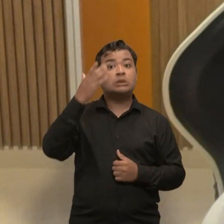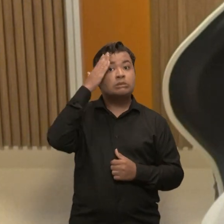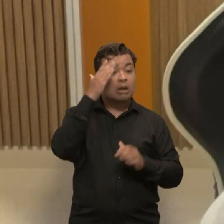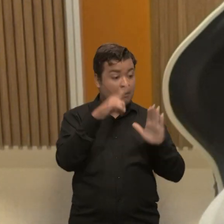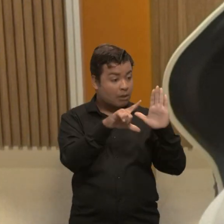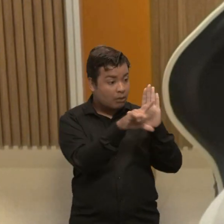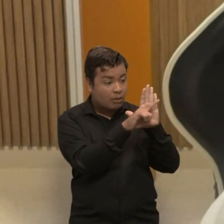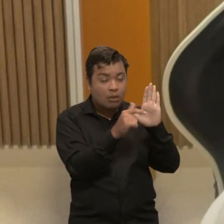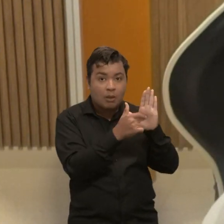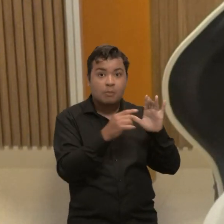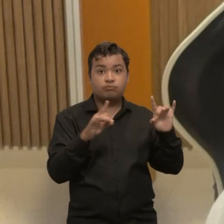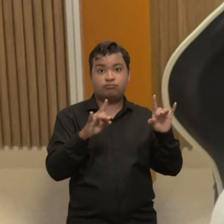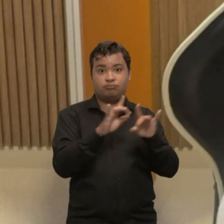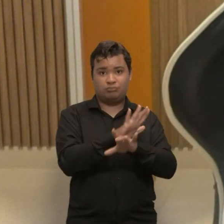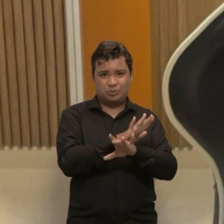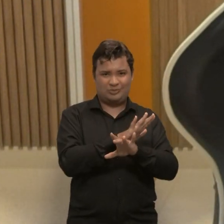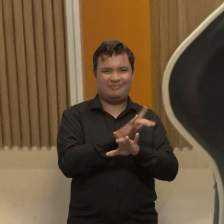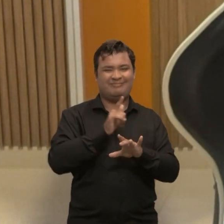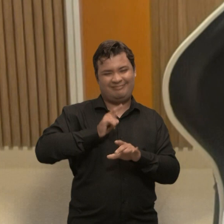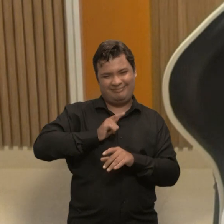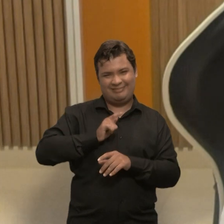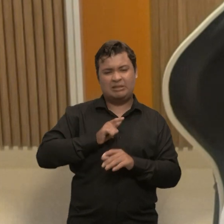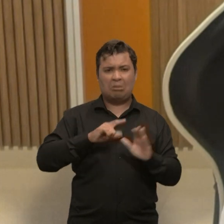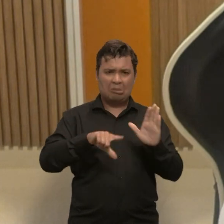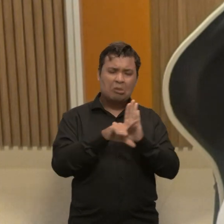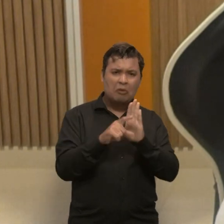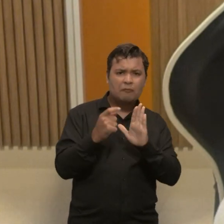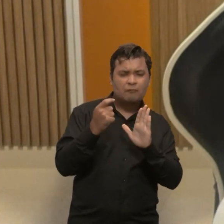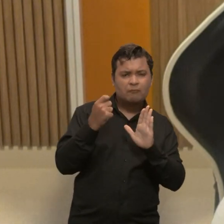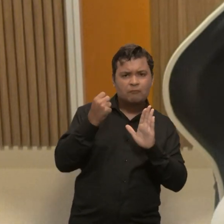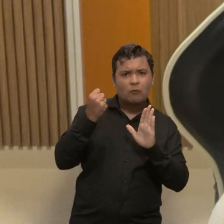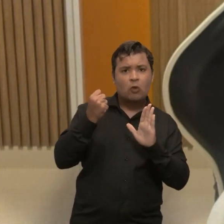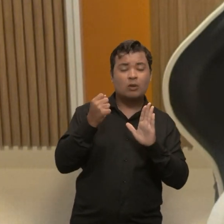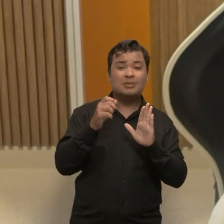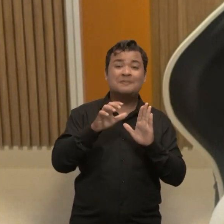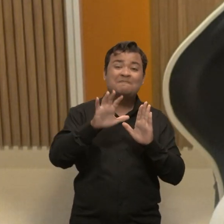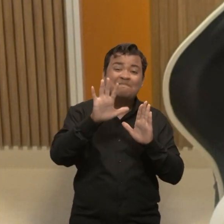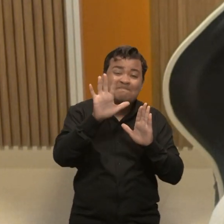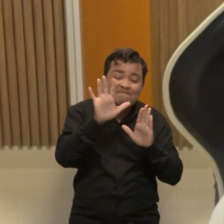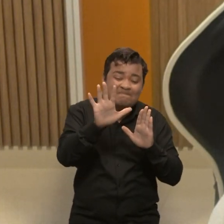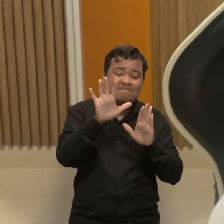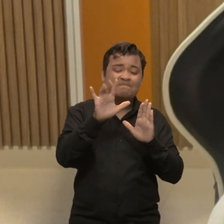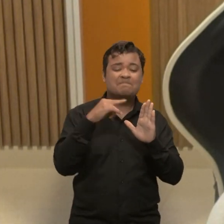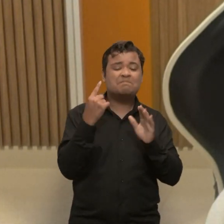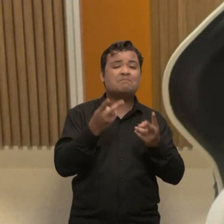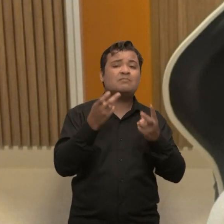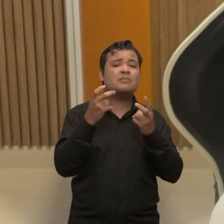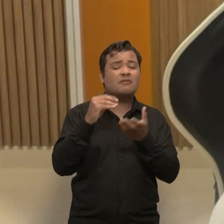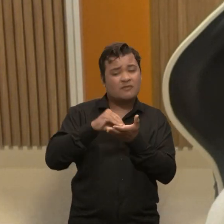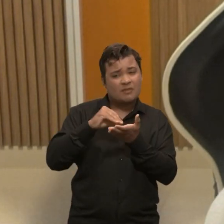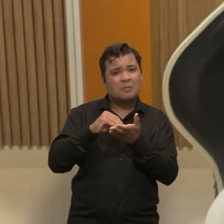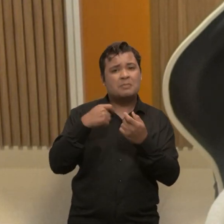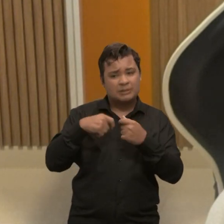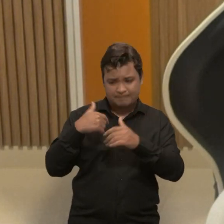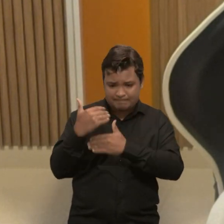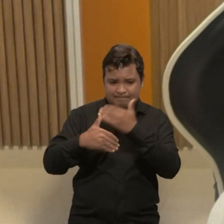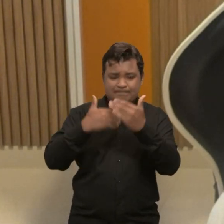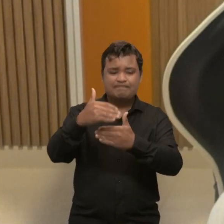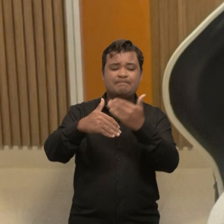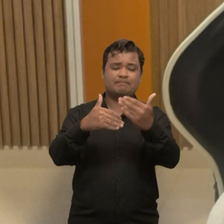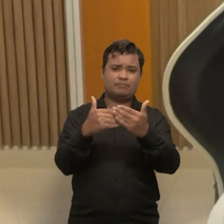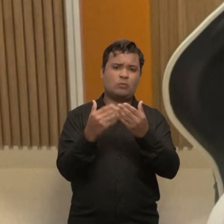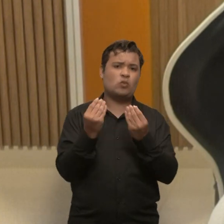robusta, na prática ainda é necessário que a gente avance, não só em